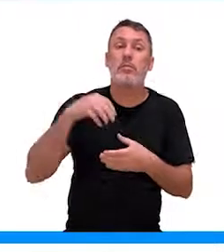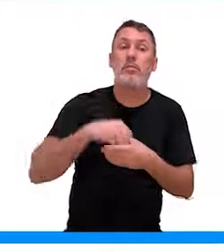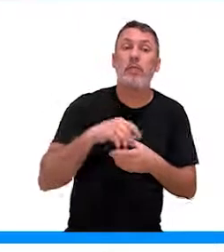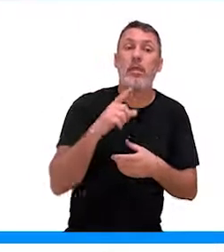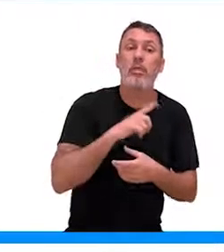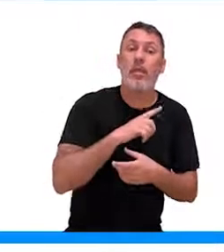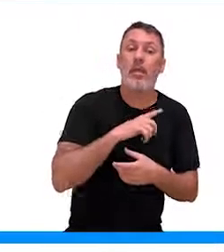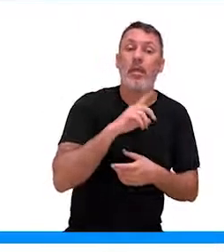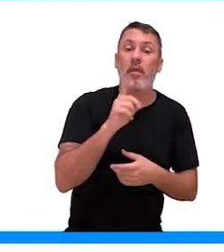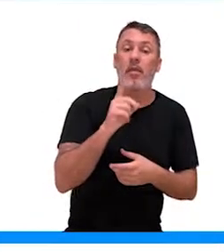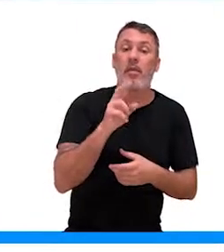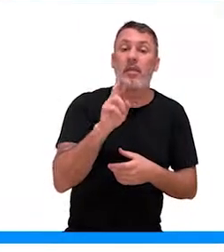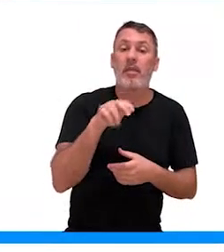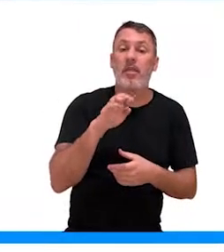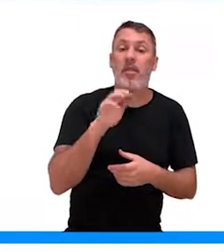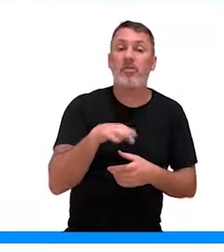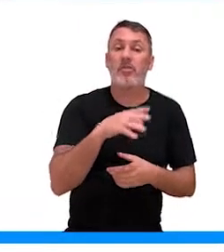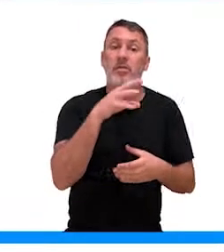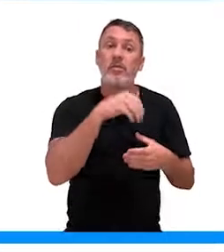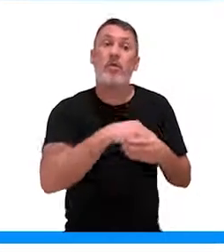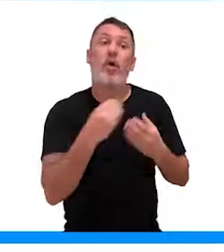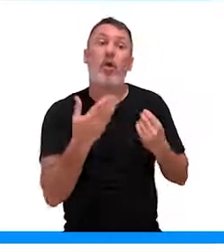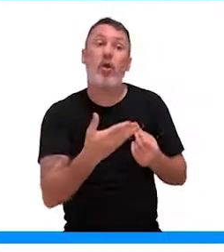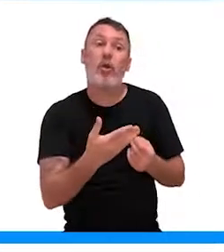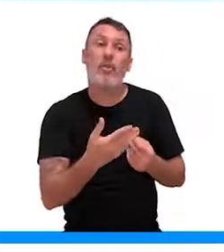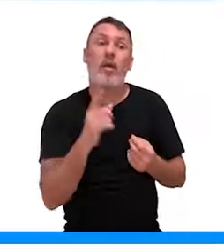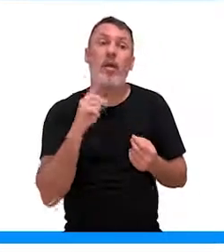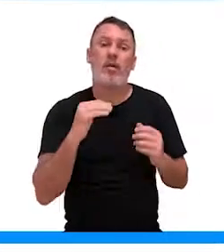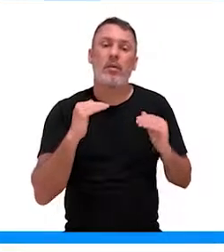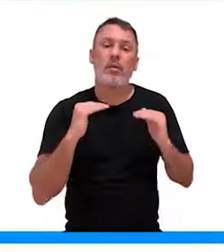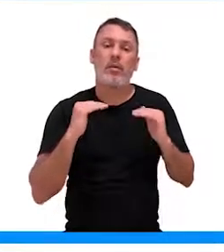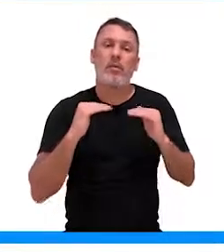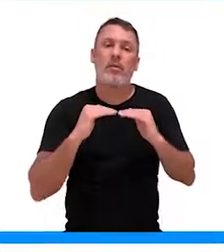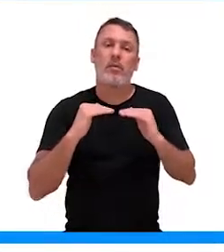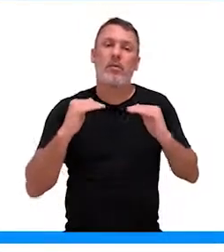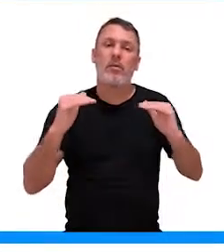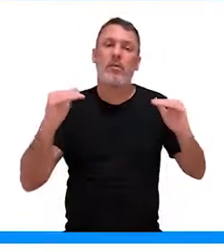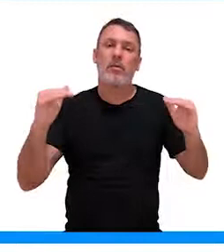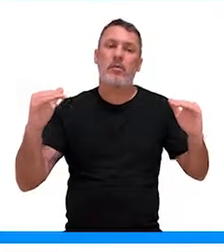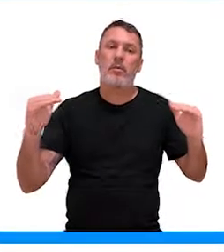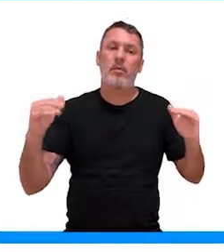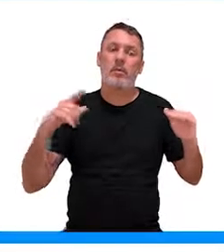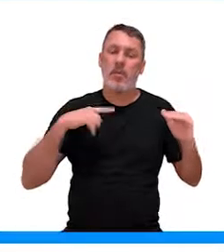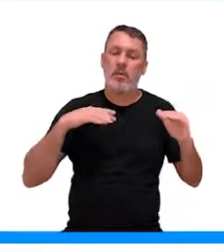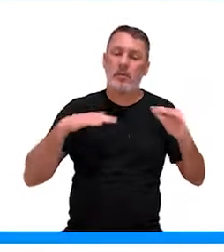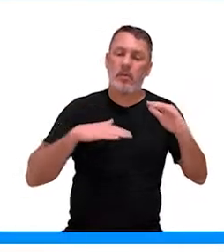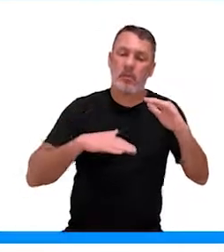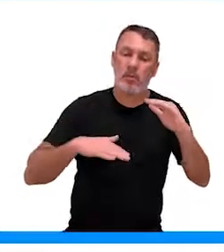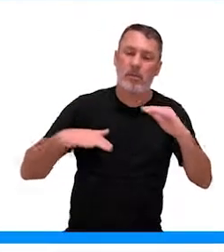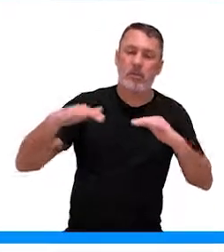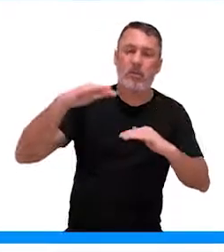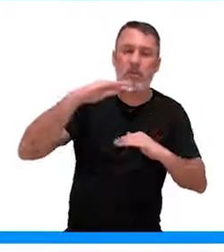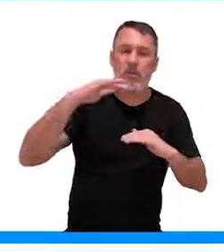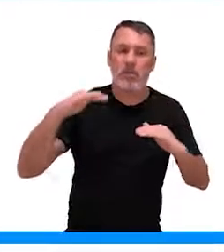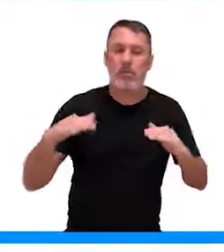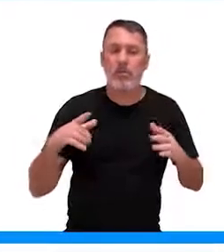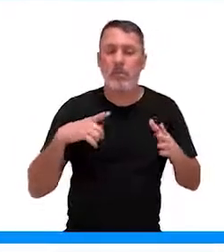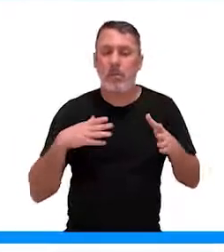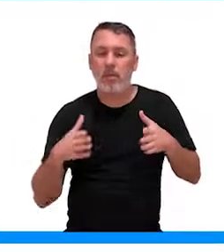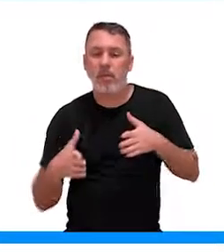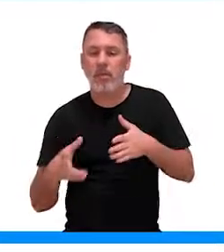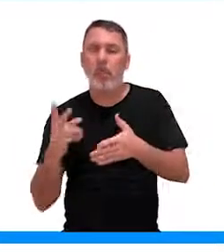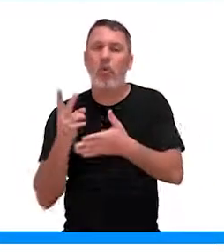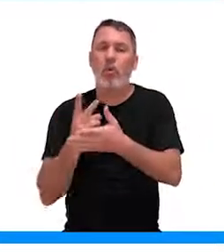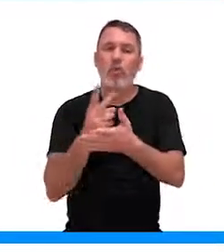drenagem caracterizada dessa forma aqui, ó, gradientes moderadamente baixos, fluxos contínuos